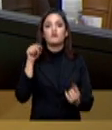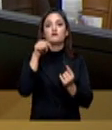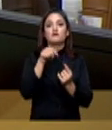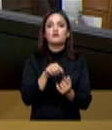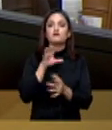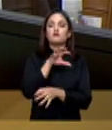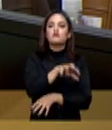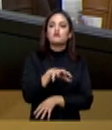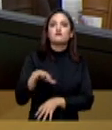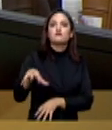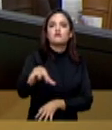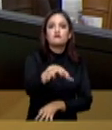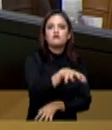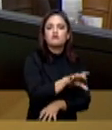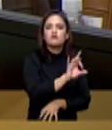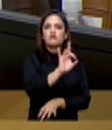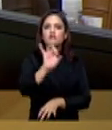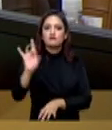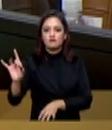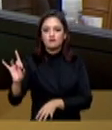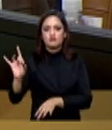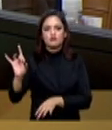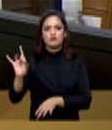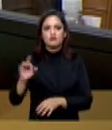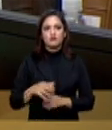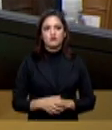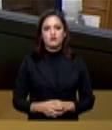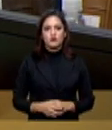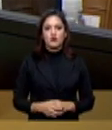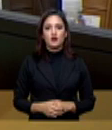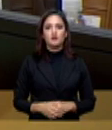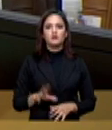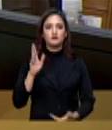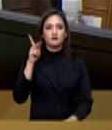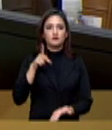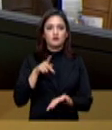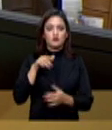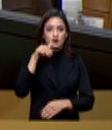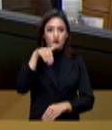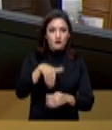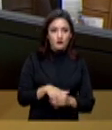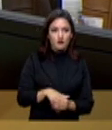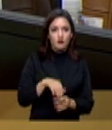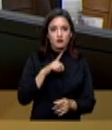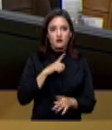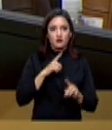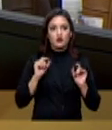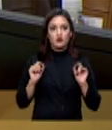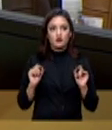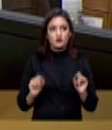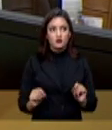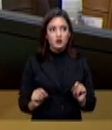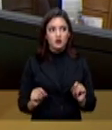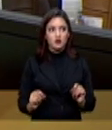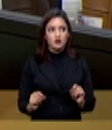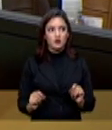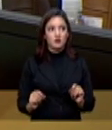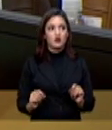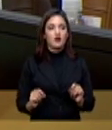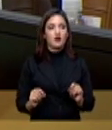setoriais e igualmente legítimos o voto que estou a trazer à colação